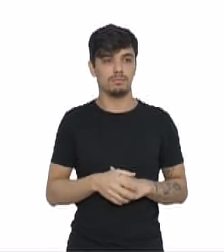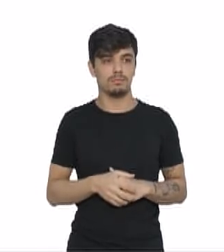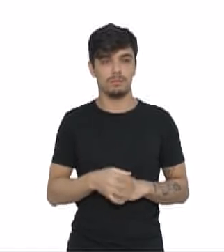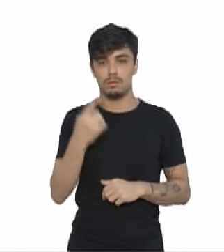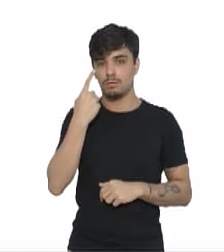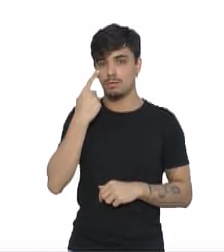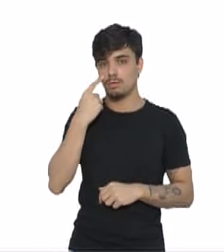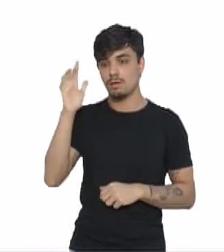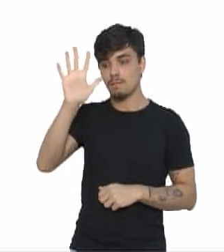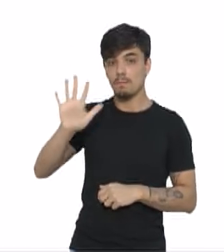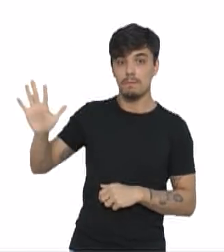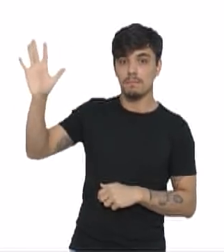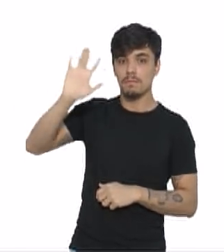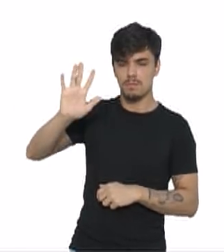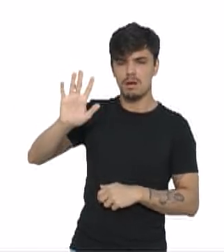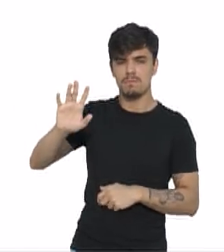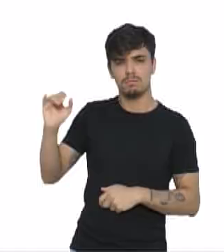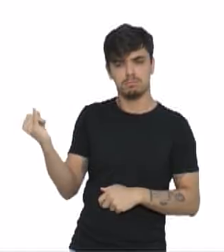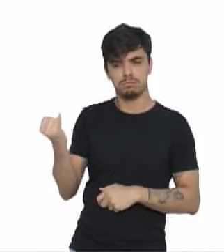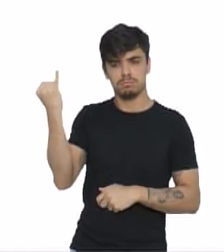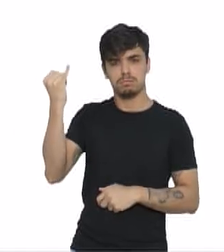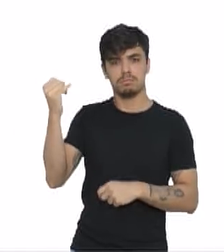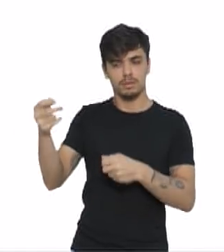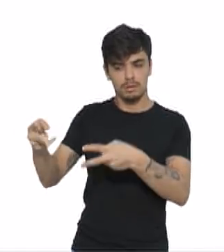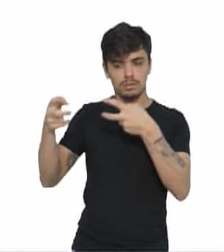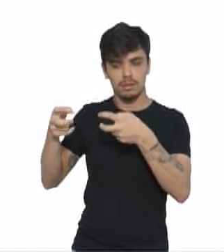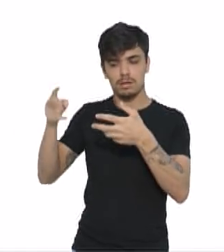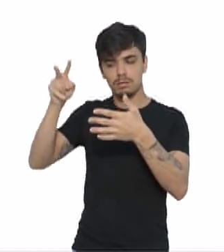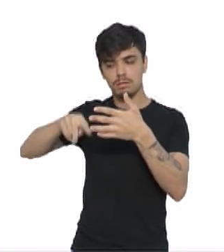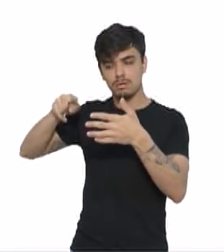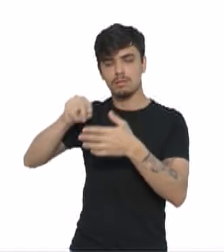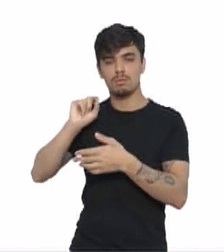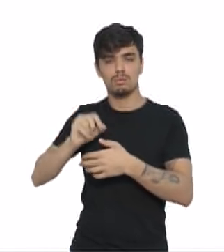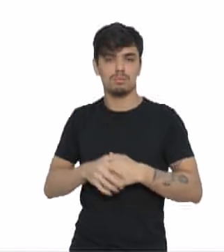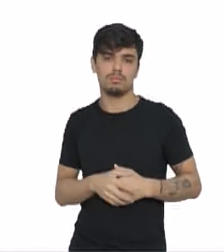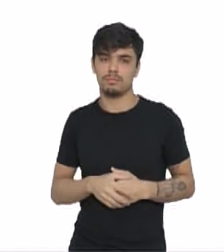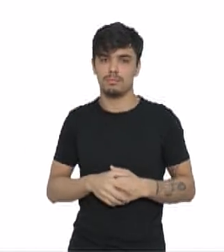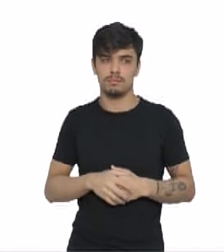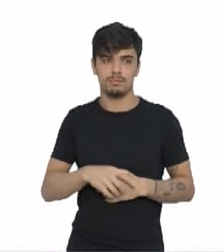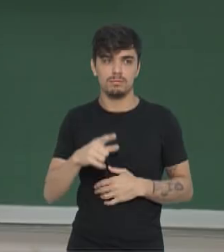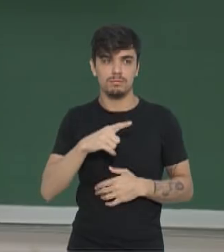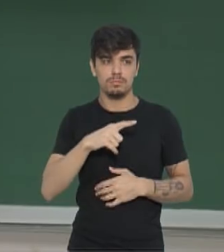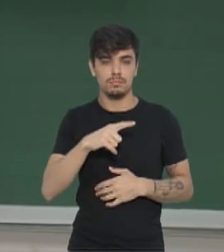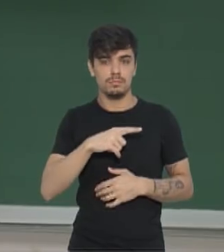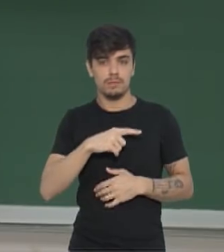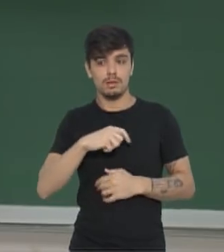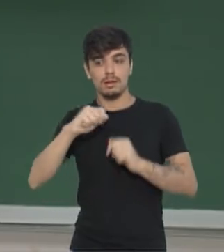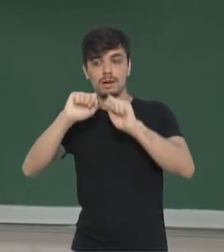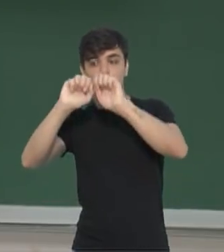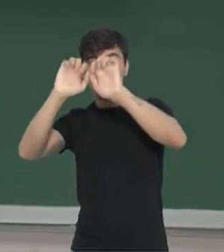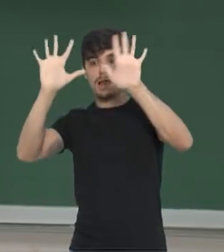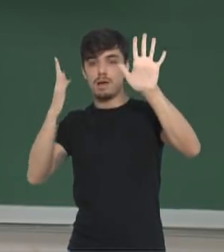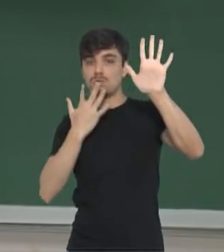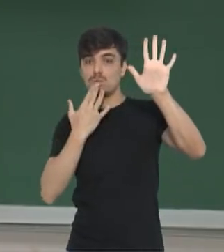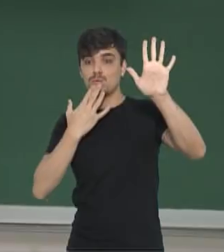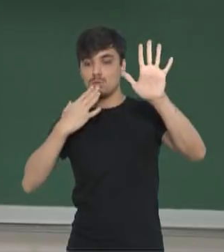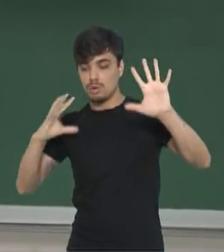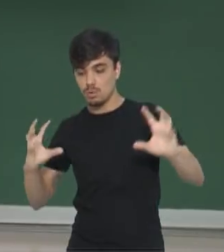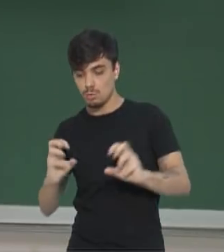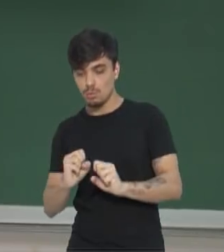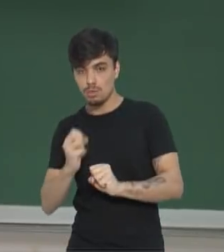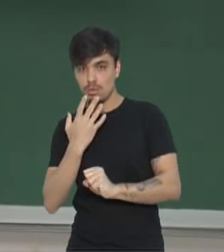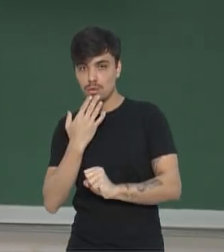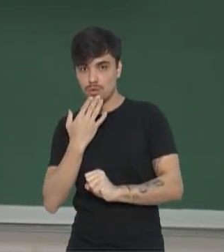bastante interessante de nós analisarmos, porque ele vai trazer do mais claro para o mais escuro a